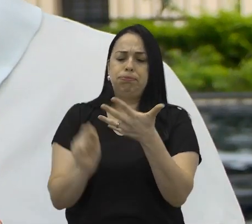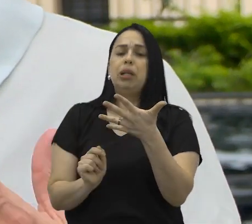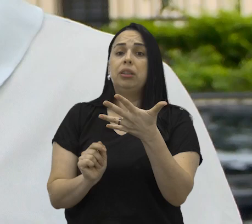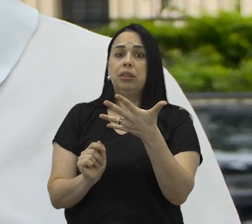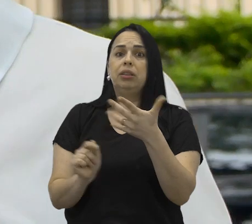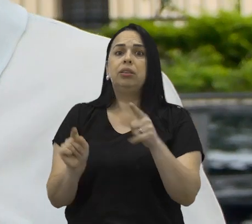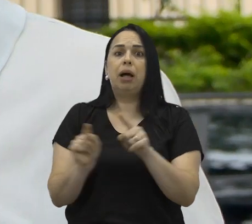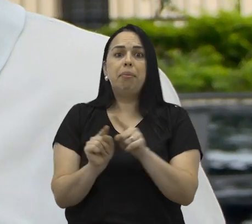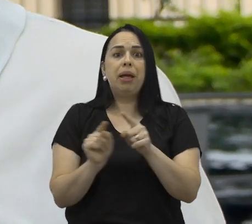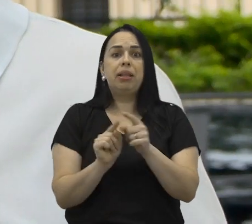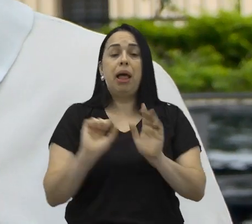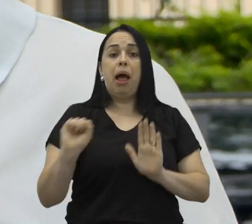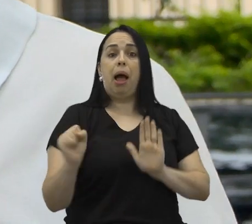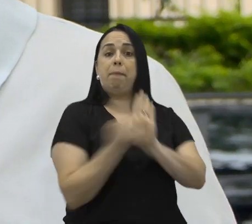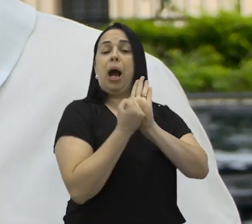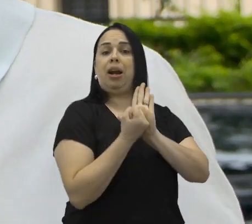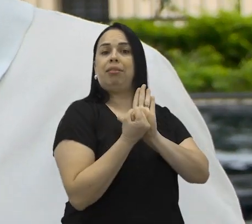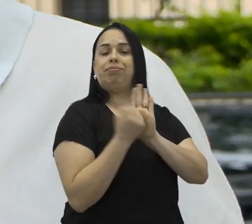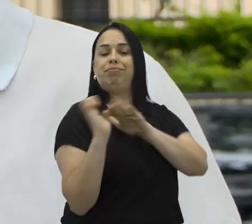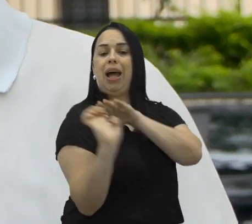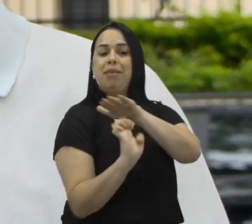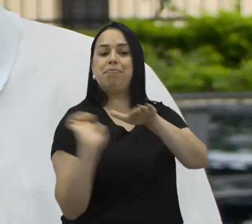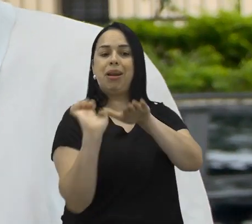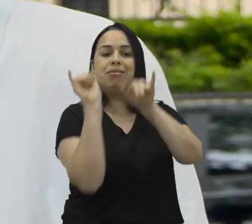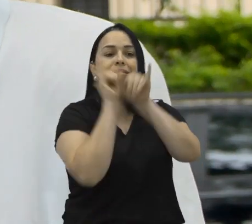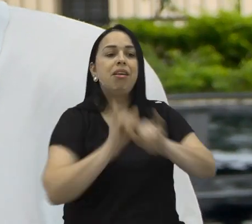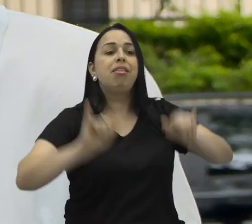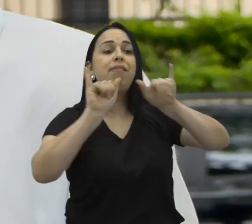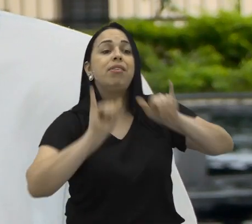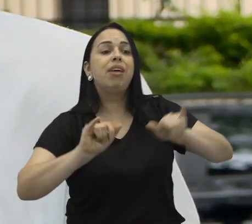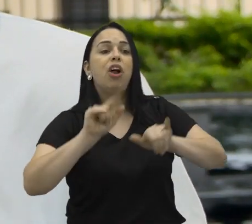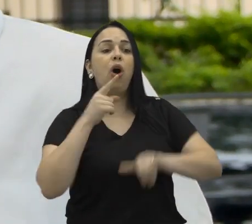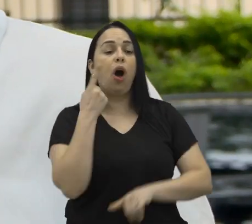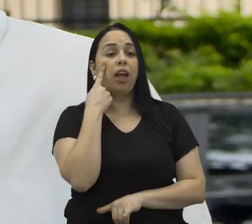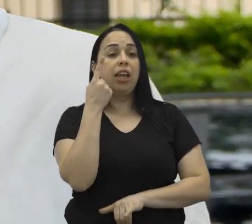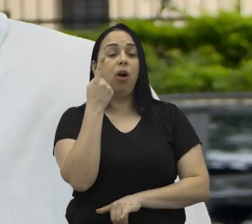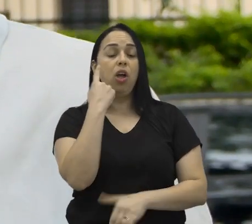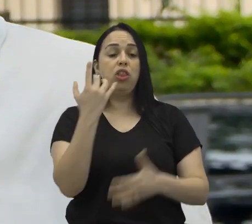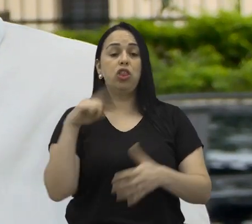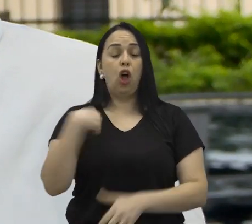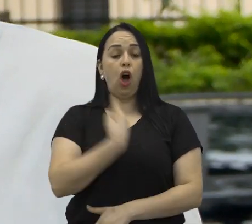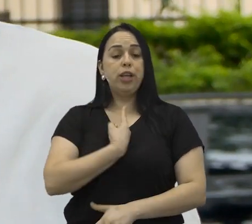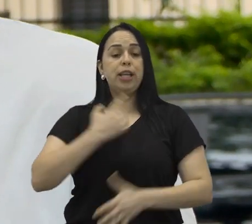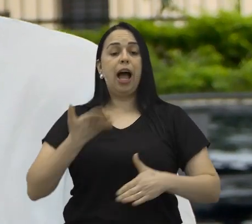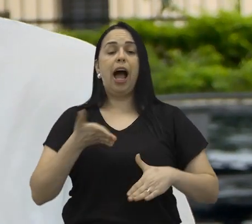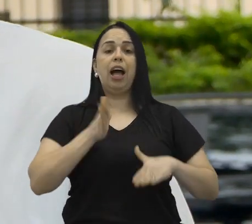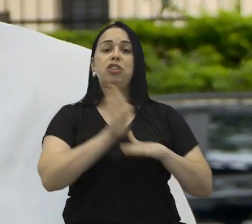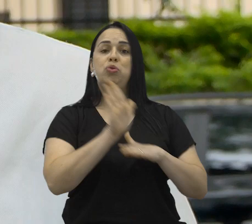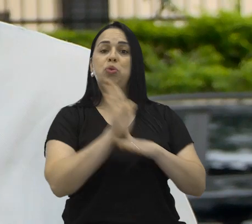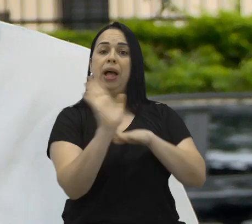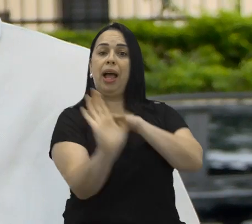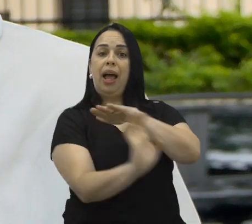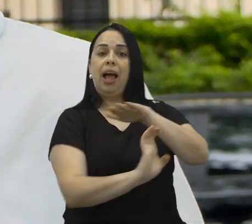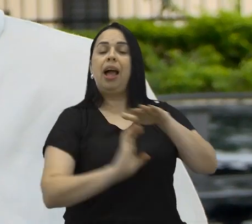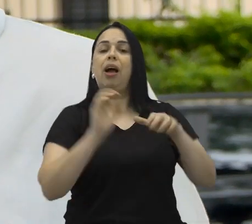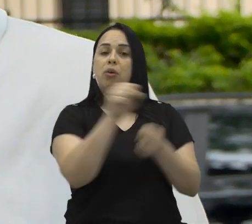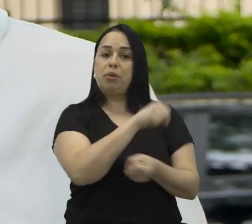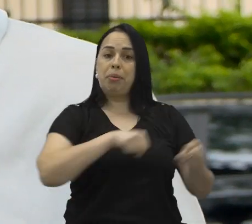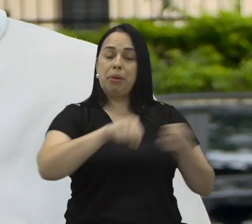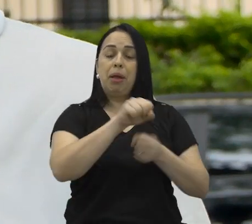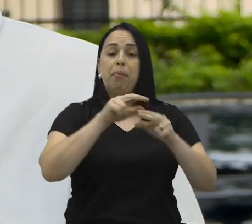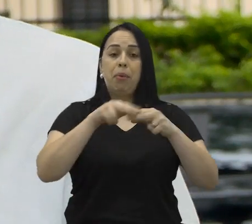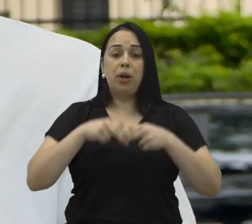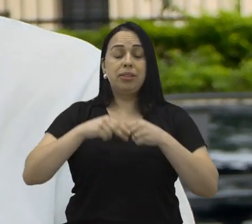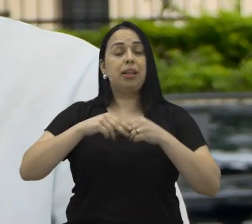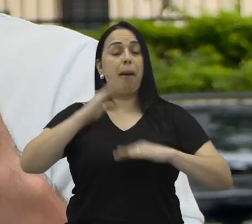para um posicionamento de marca para você poder comunicar ao mercado o seu interesse, a relevância do tema para você. Então